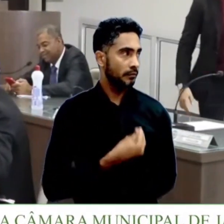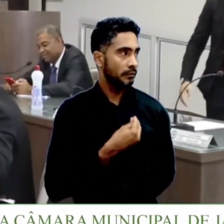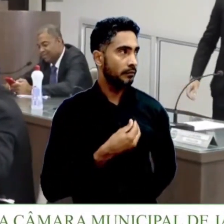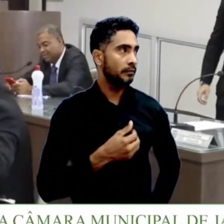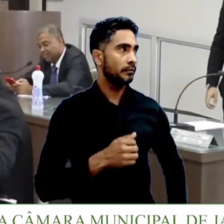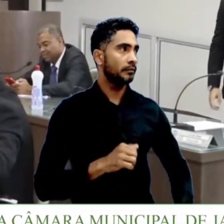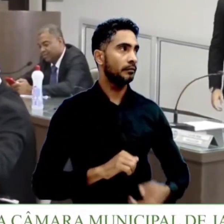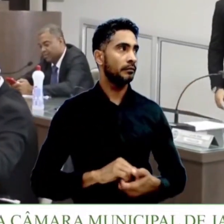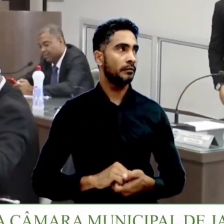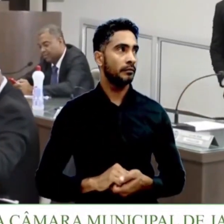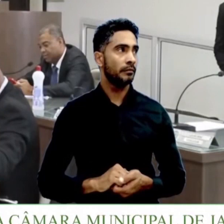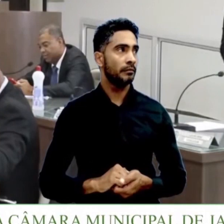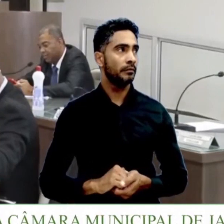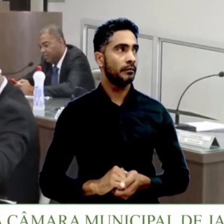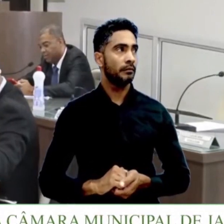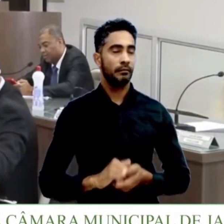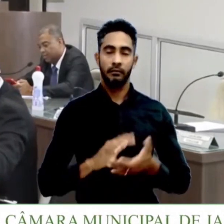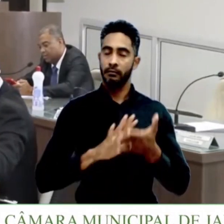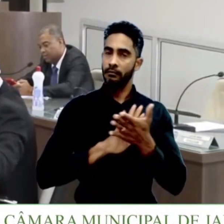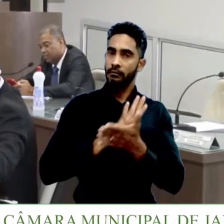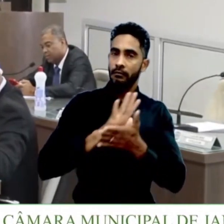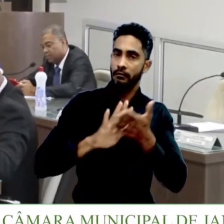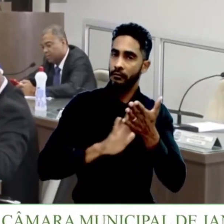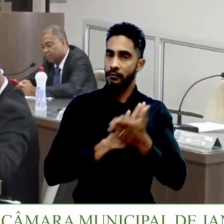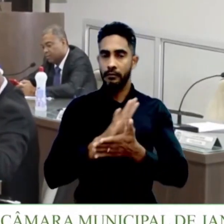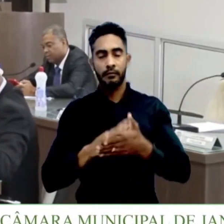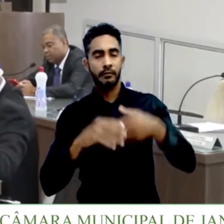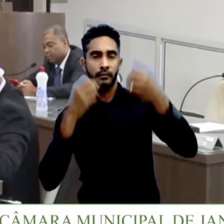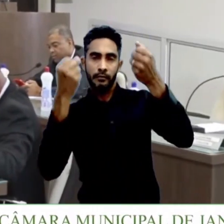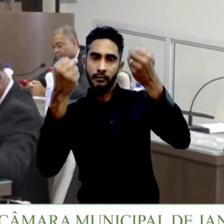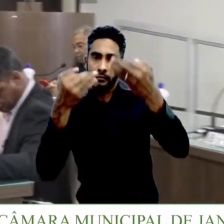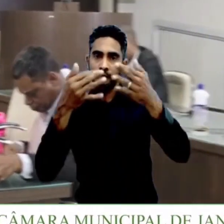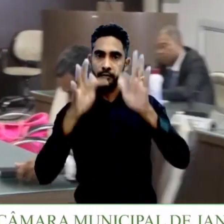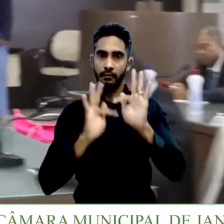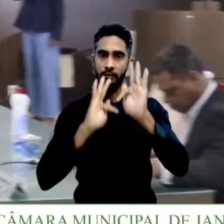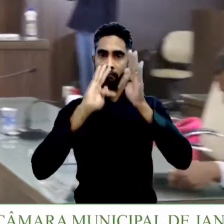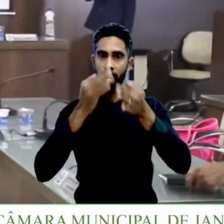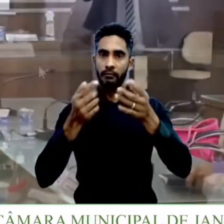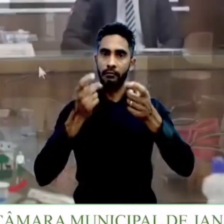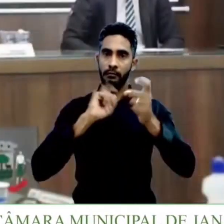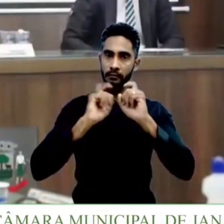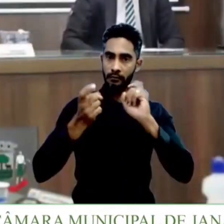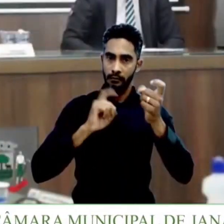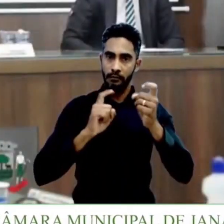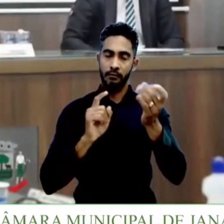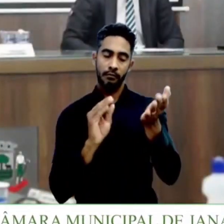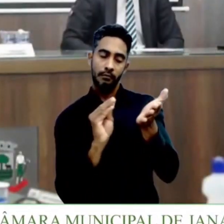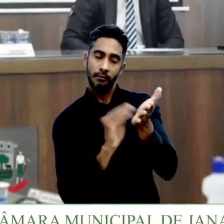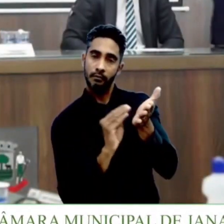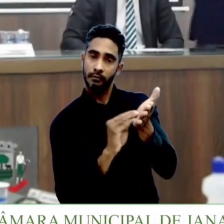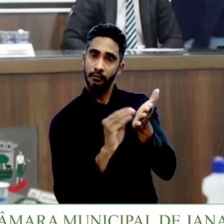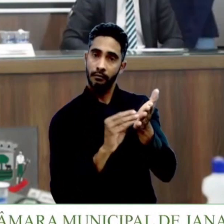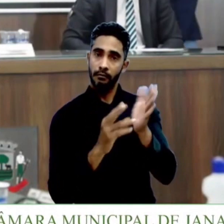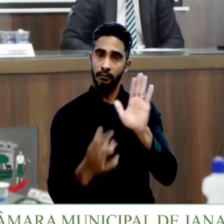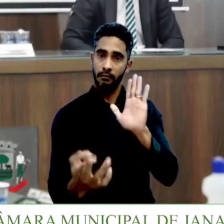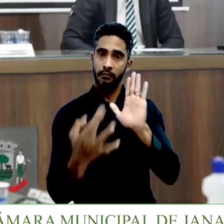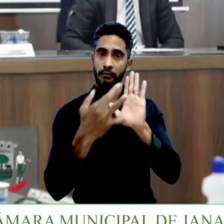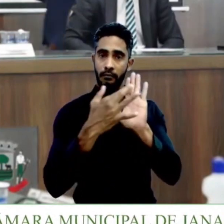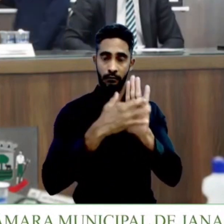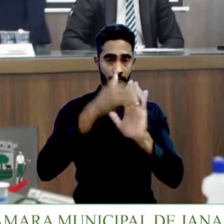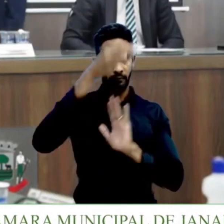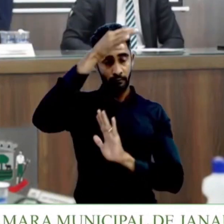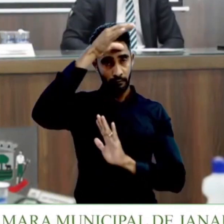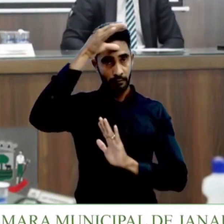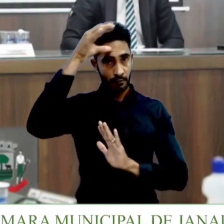Presente. Nada mais havendo a se tratar, dou por encerrada a reunião, conforme determina o regimento interno desta